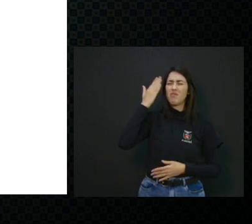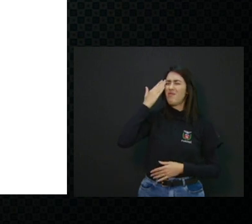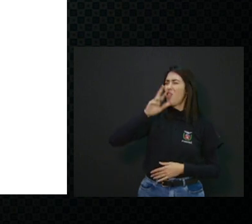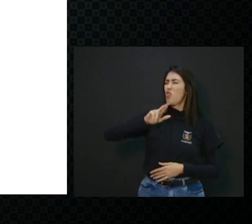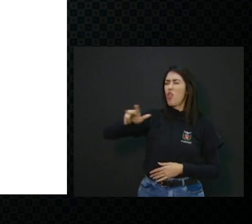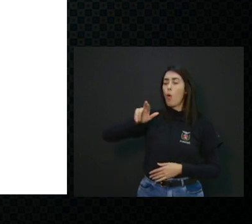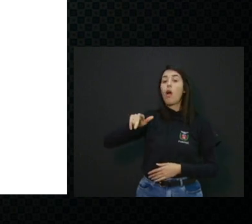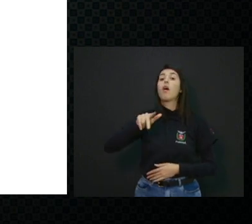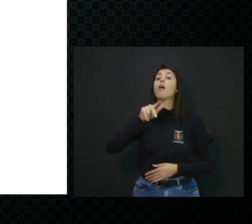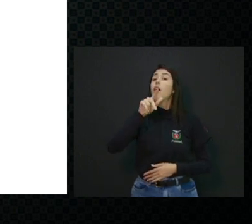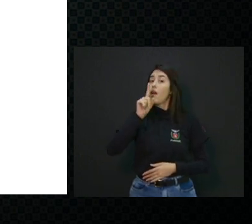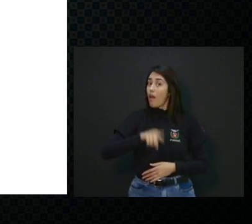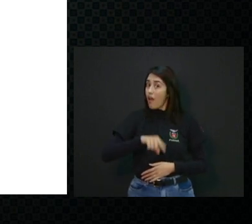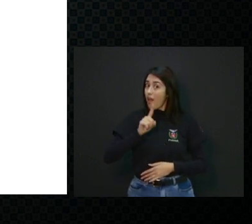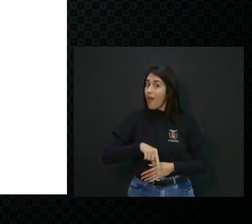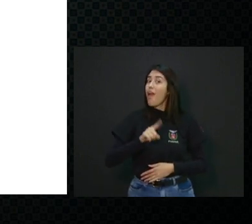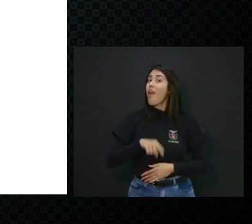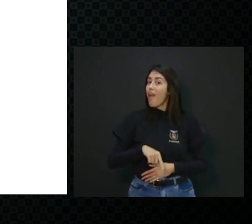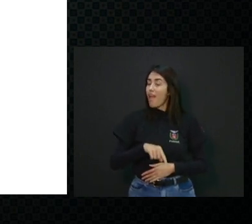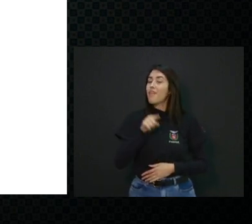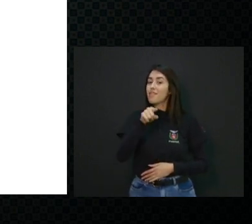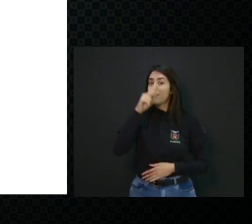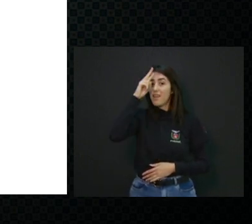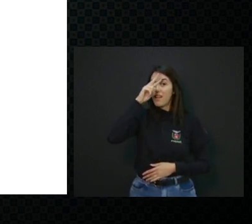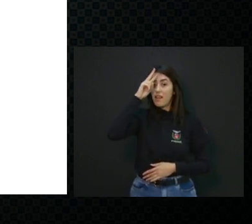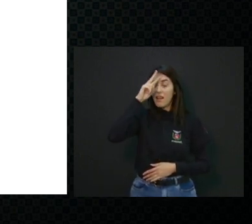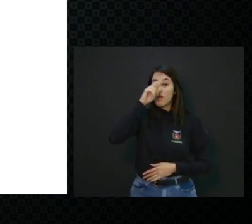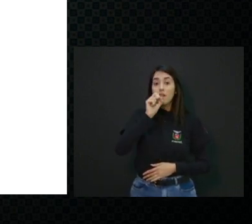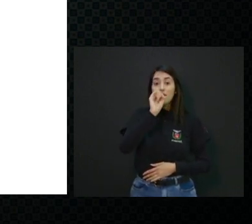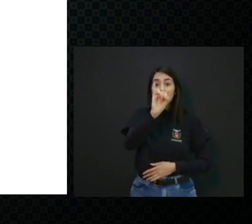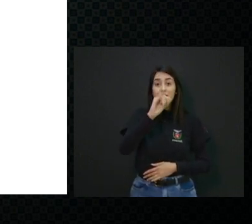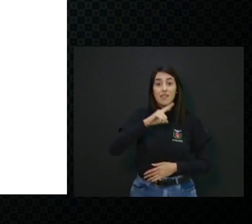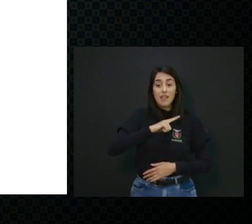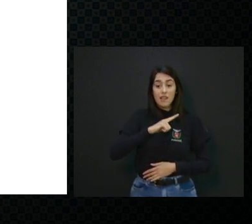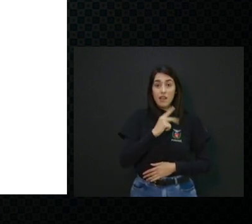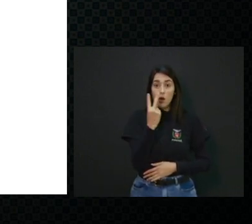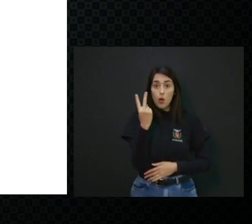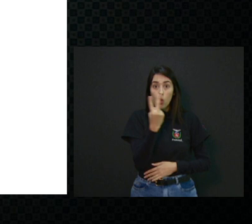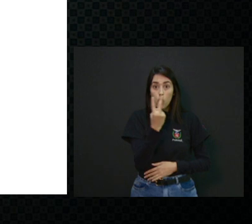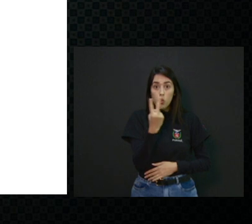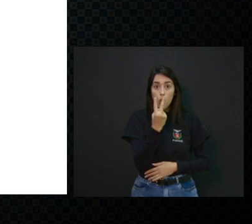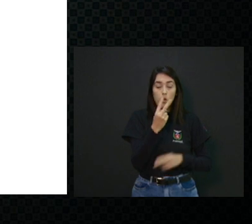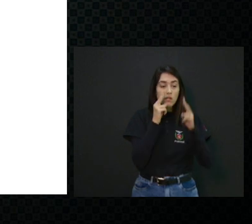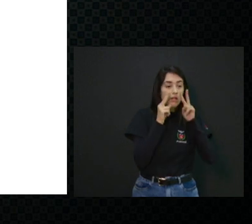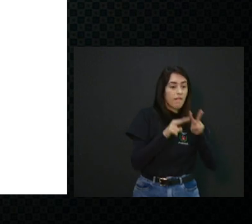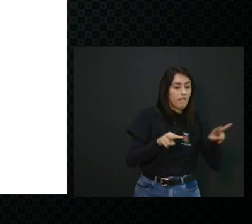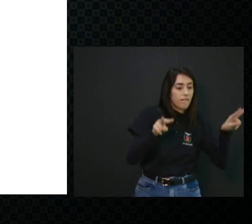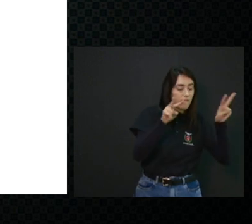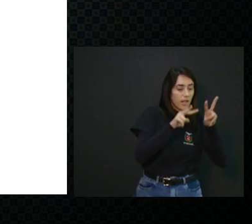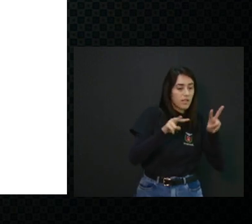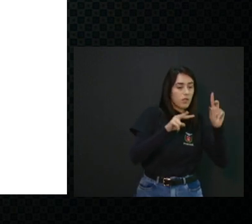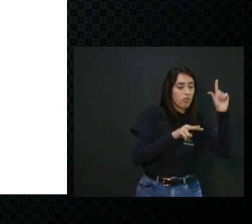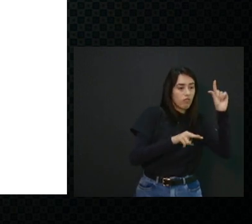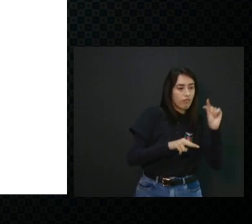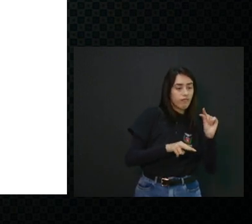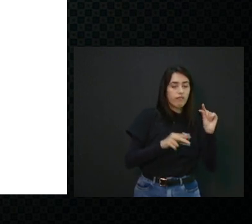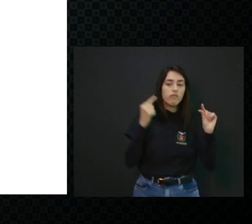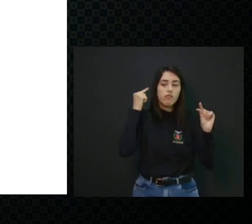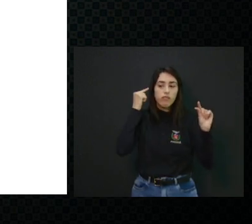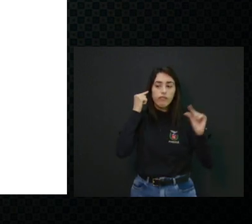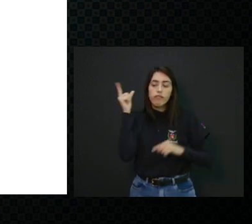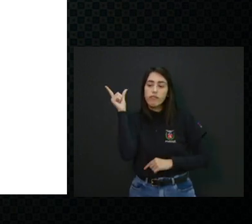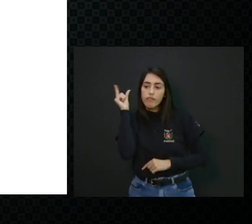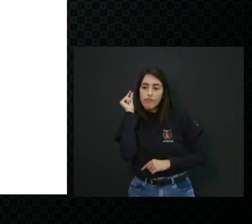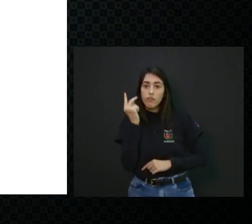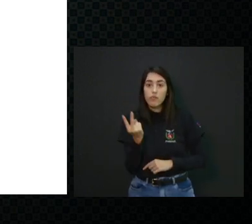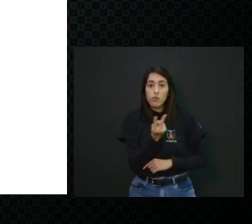Sim, é. Então lembre-se sempre, se tiver a combinação de visão e de audição, essa combinação,